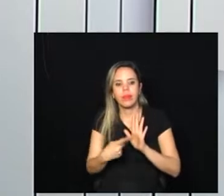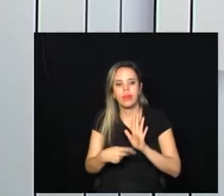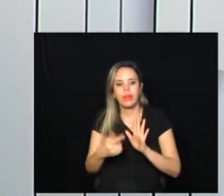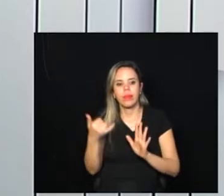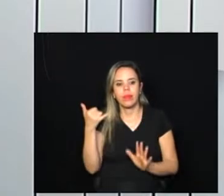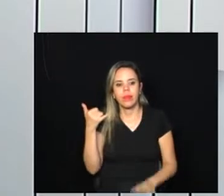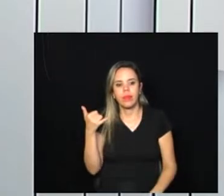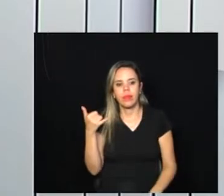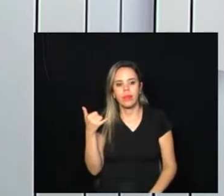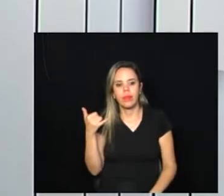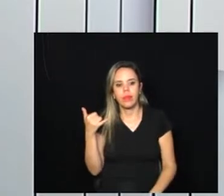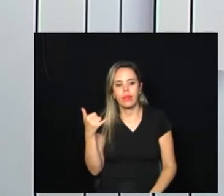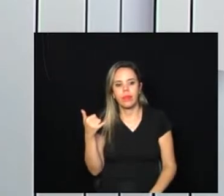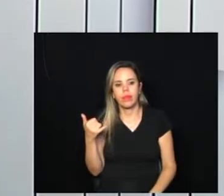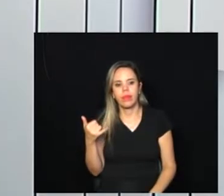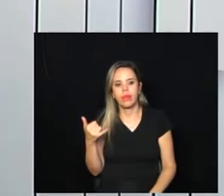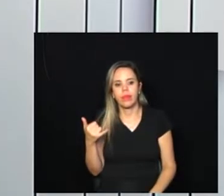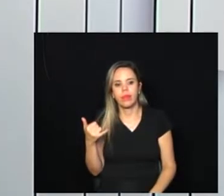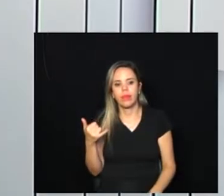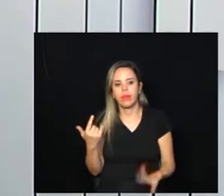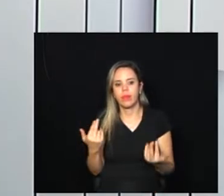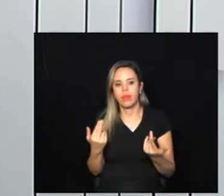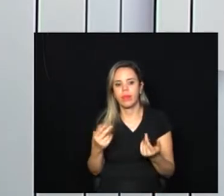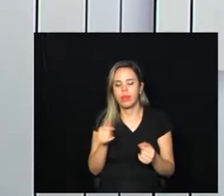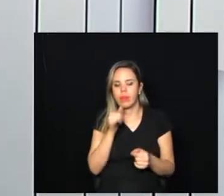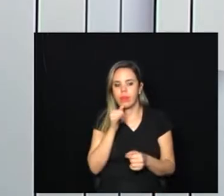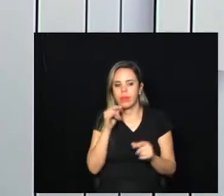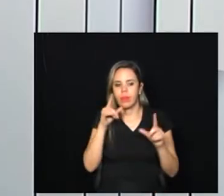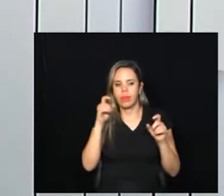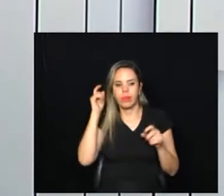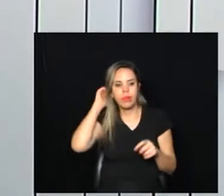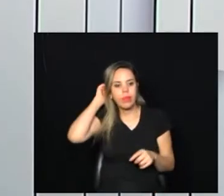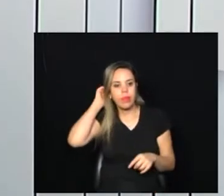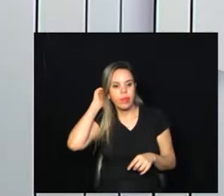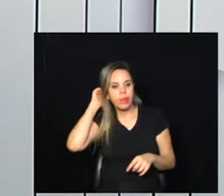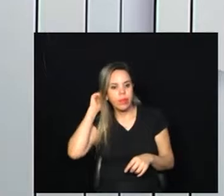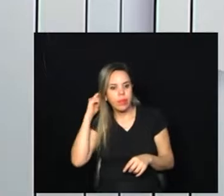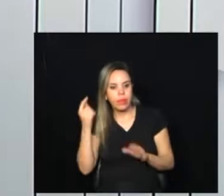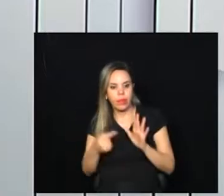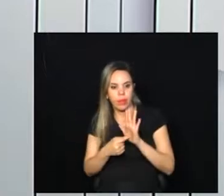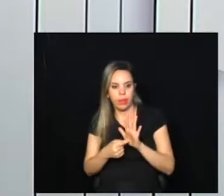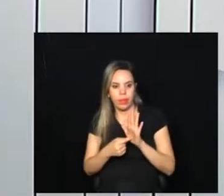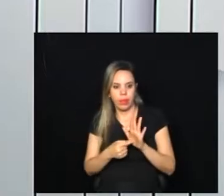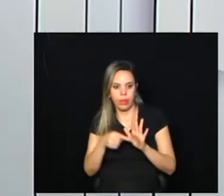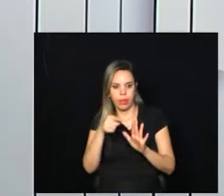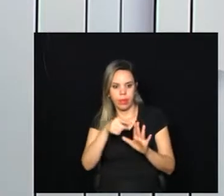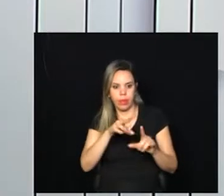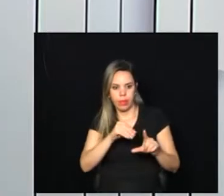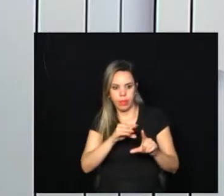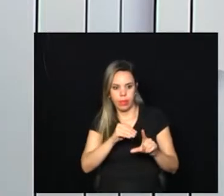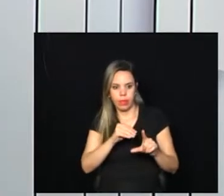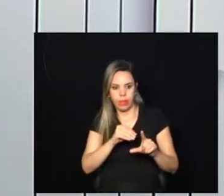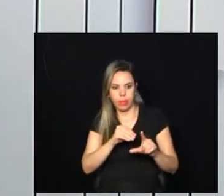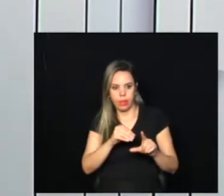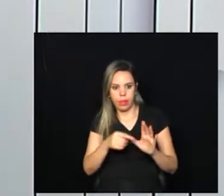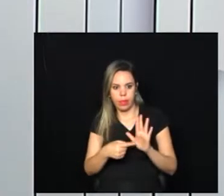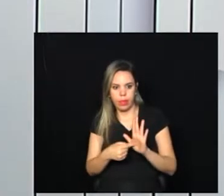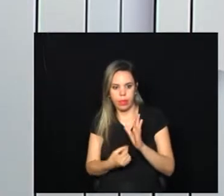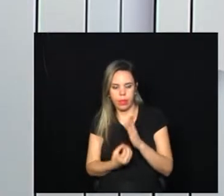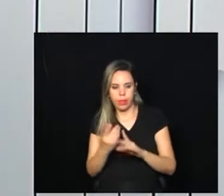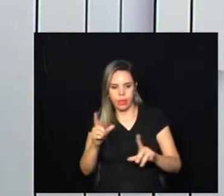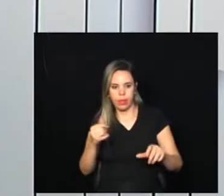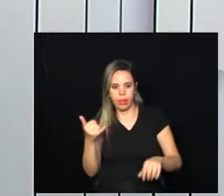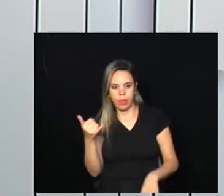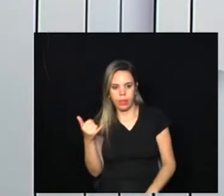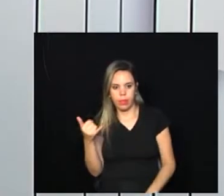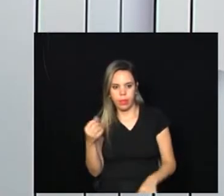seu celular, abre a câmera como se você fosse tirar uma foto. Só que você aponta para este QR Code e aí já aparece na tela do seu